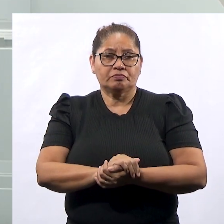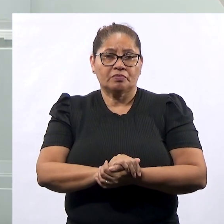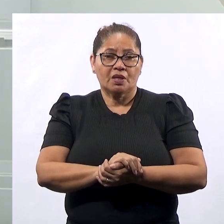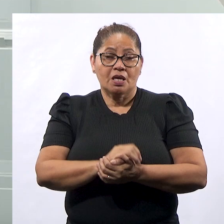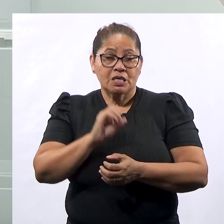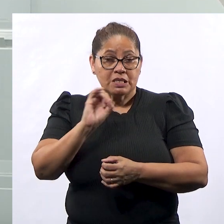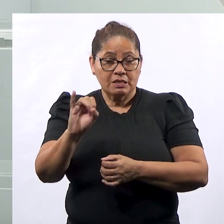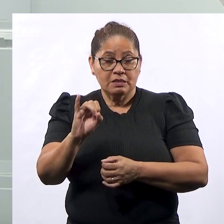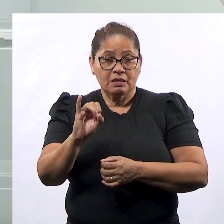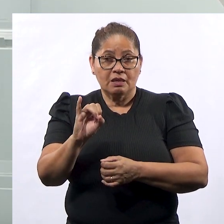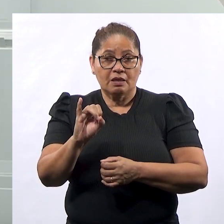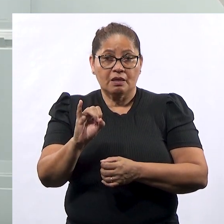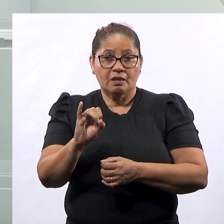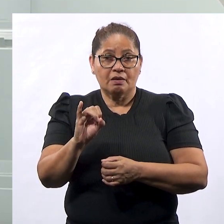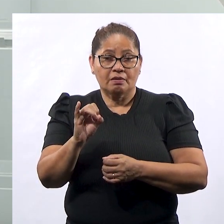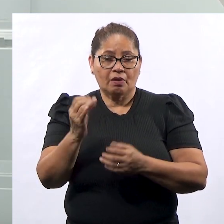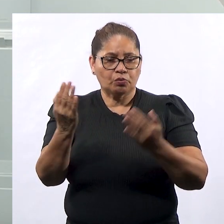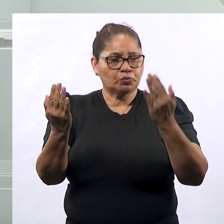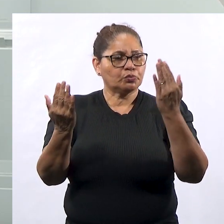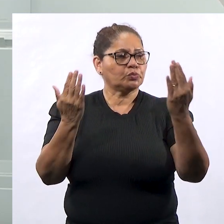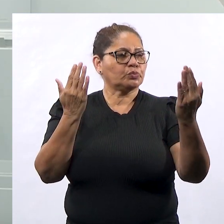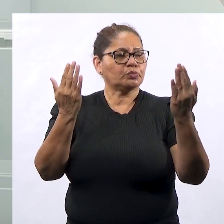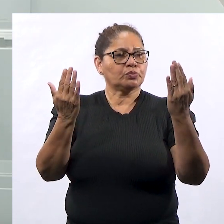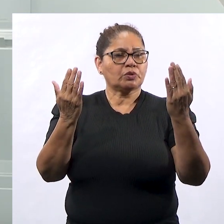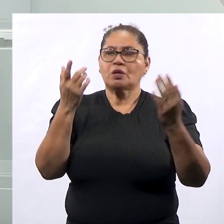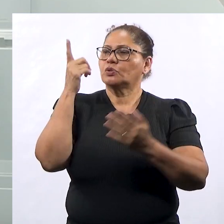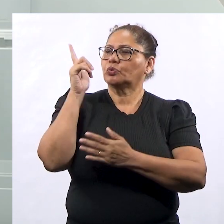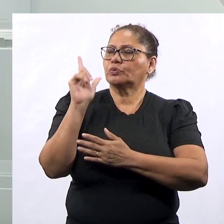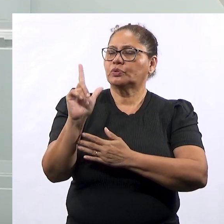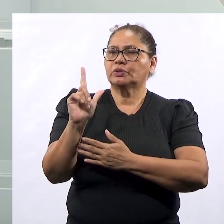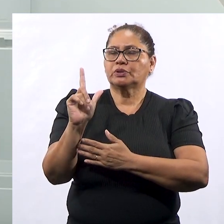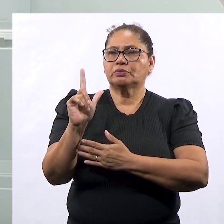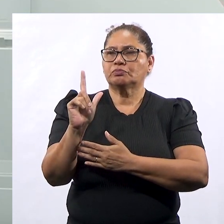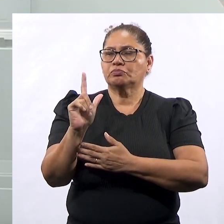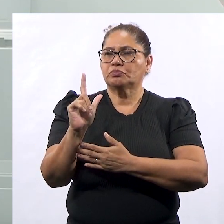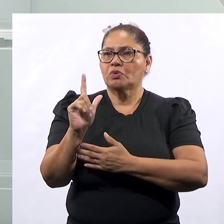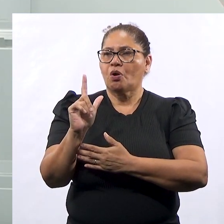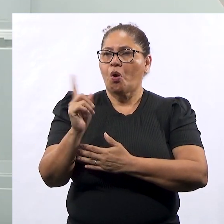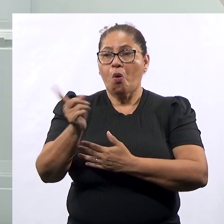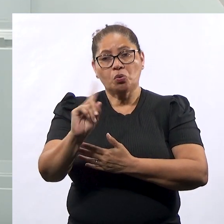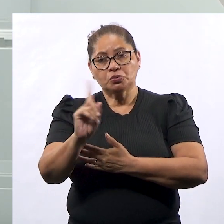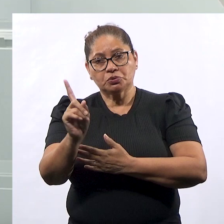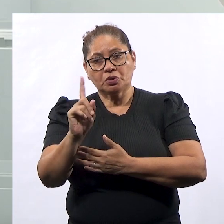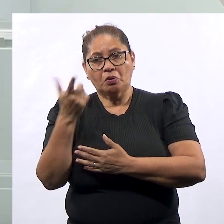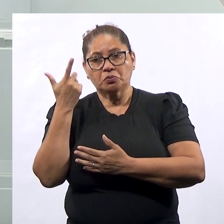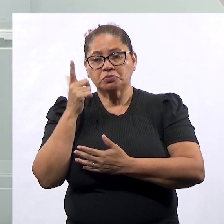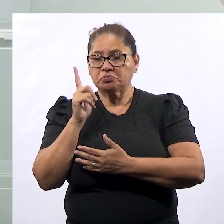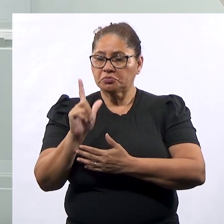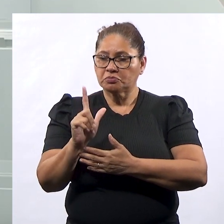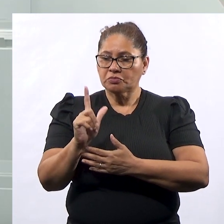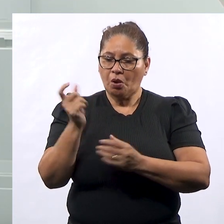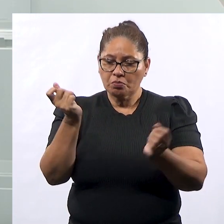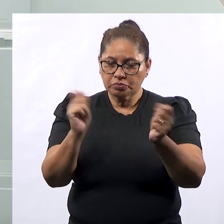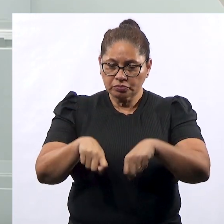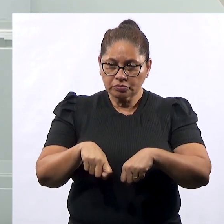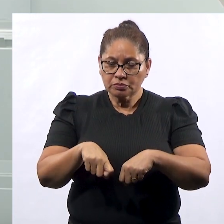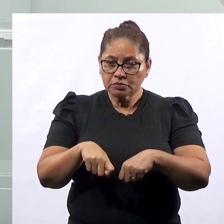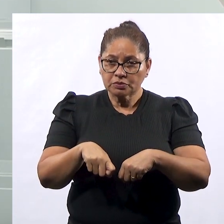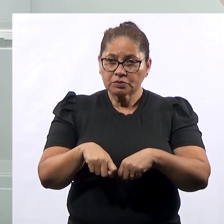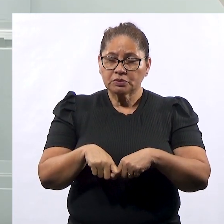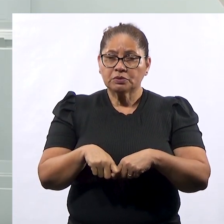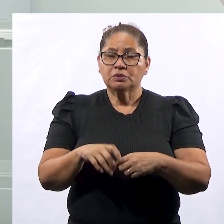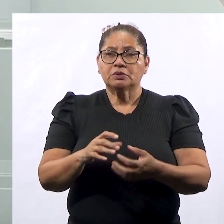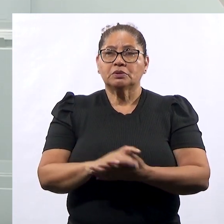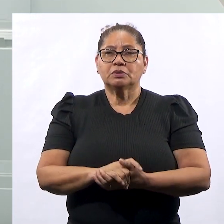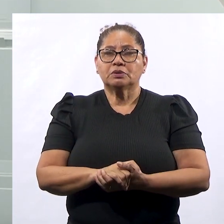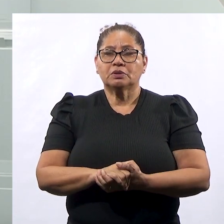usa ela como instrumento para fazer esse comparativo se alcançou ou se não alcançou aquela competência e aquelas habilidades,